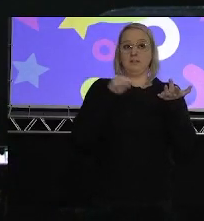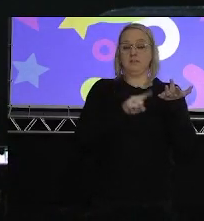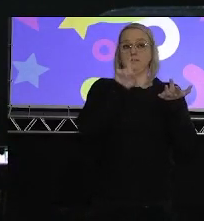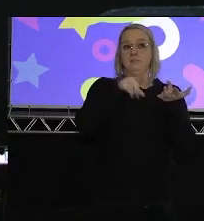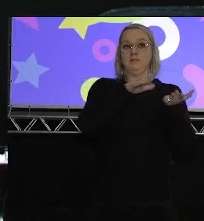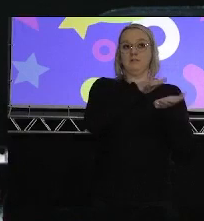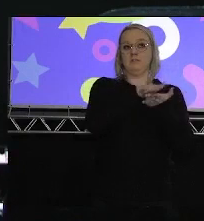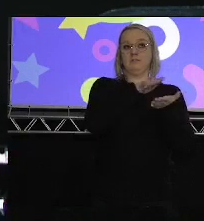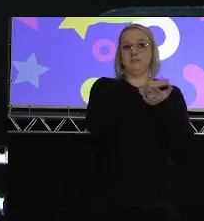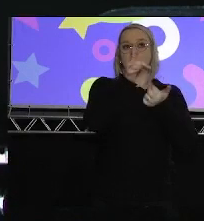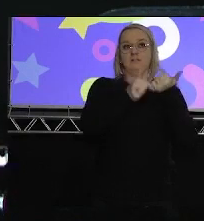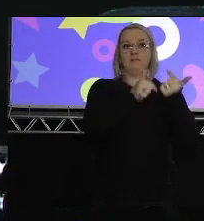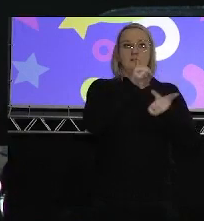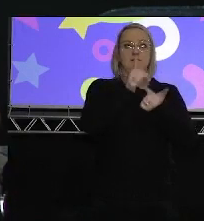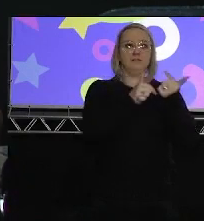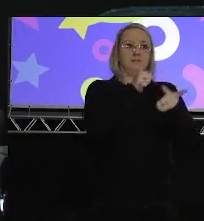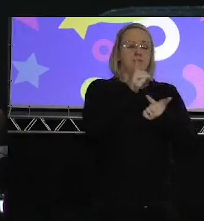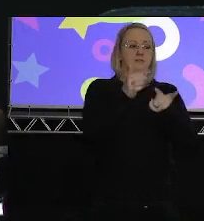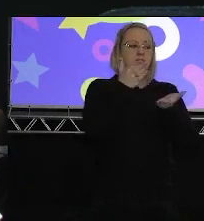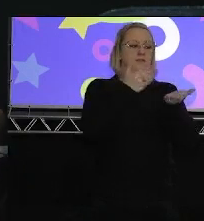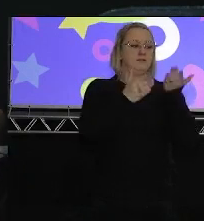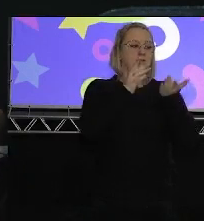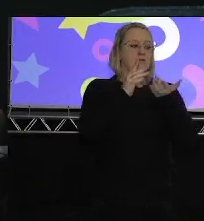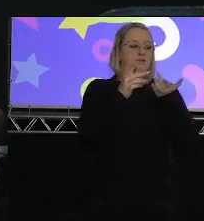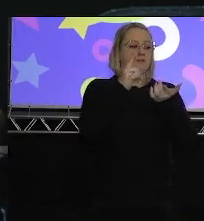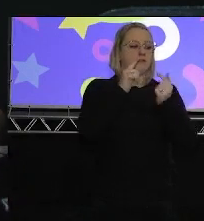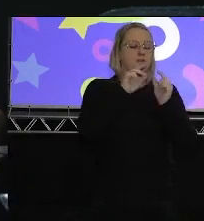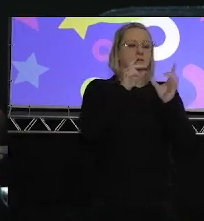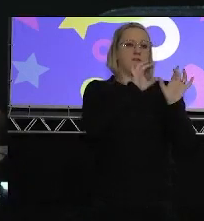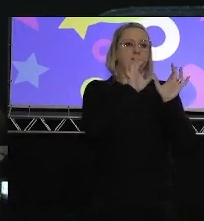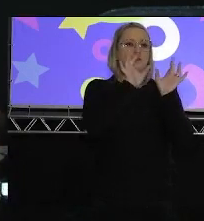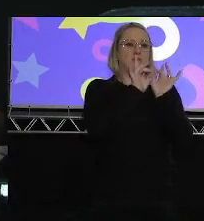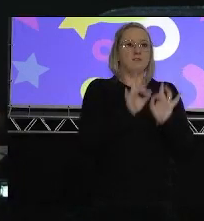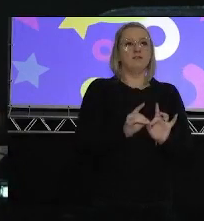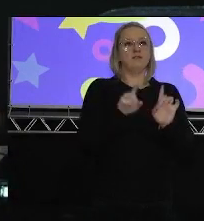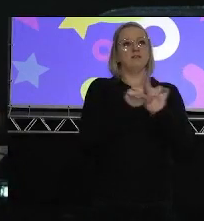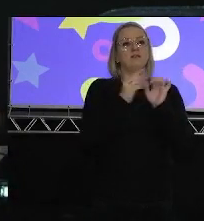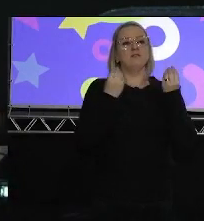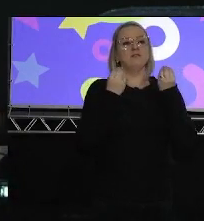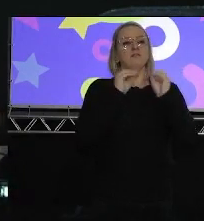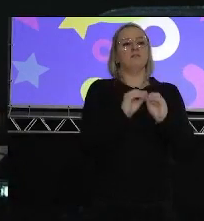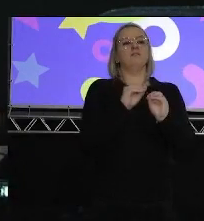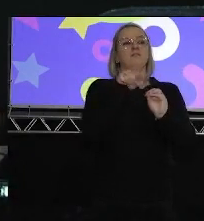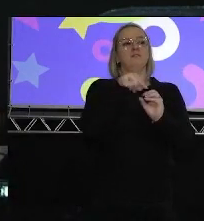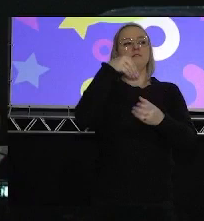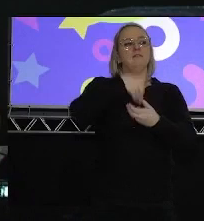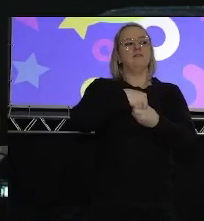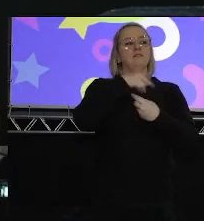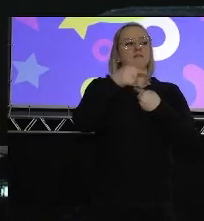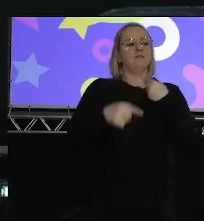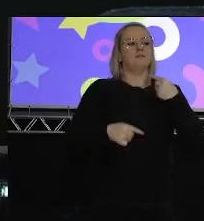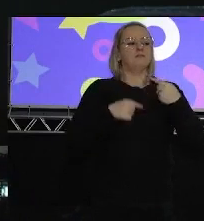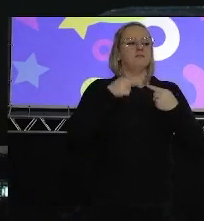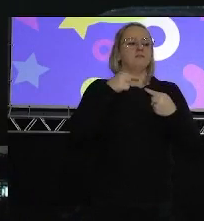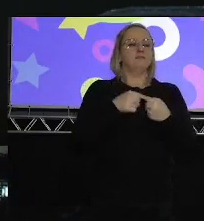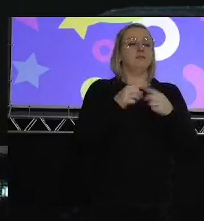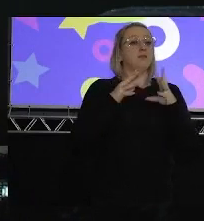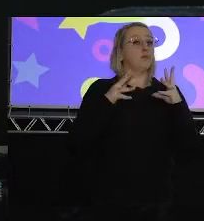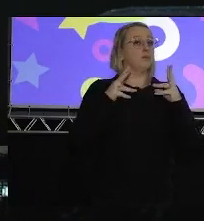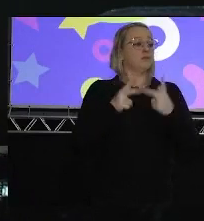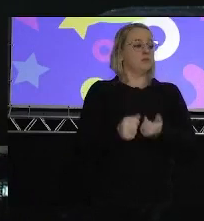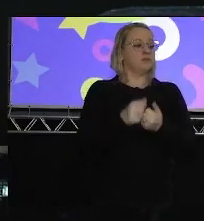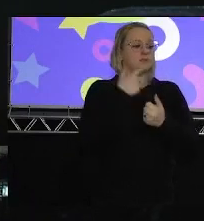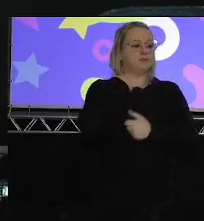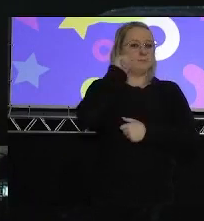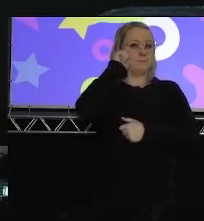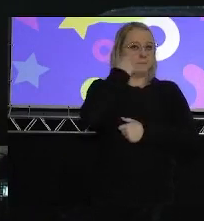fluxo, né, que a gente operacionalizou e implementou isso dentro do Jira. Né. Tudo que está pretinho ali